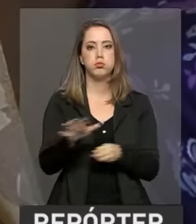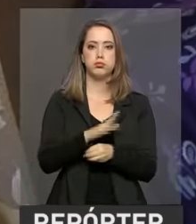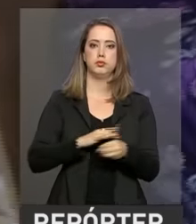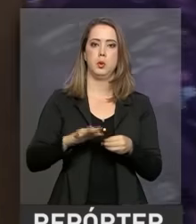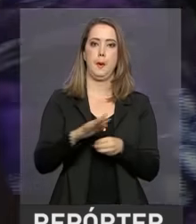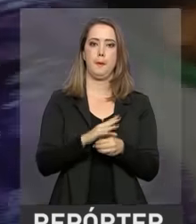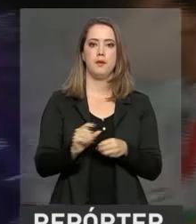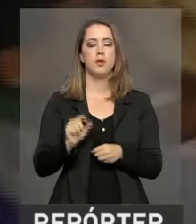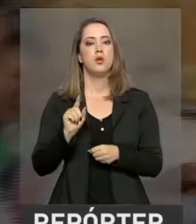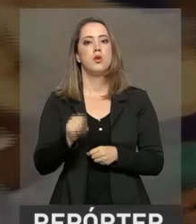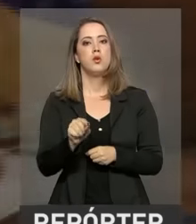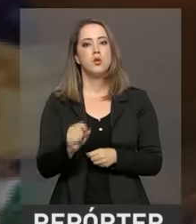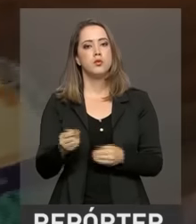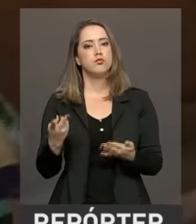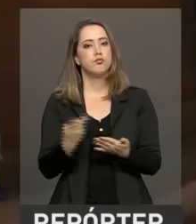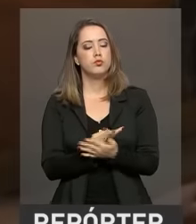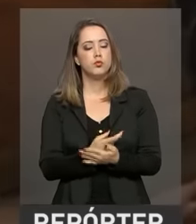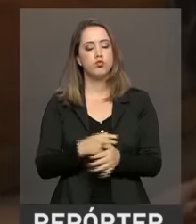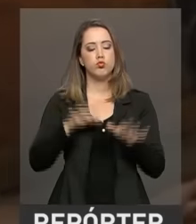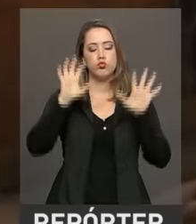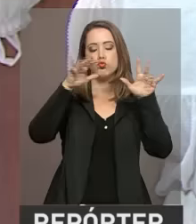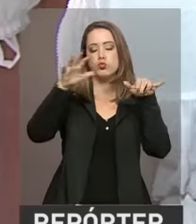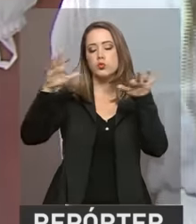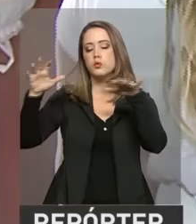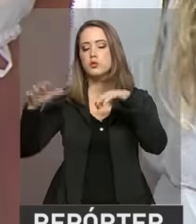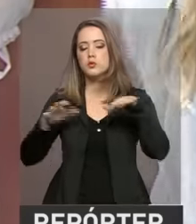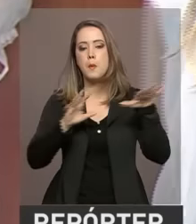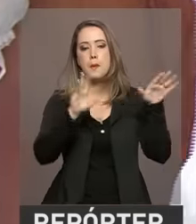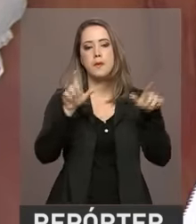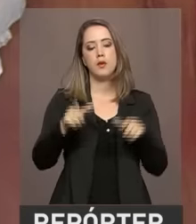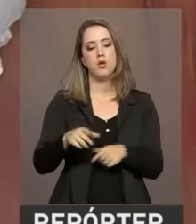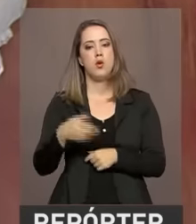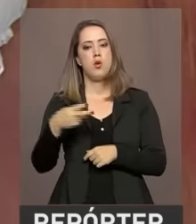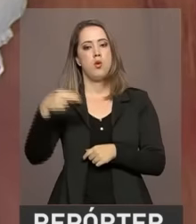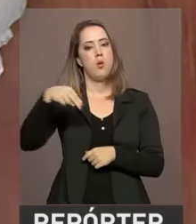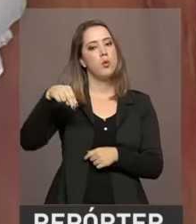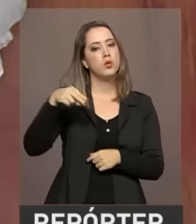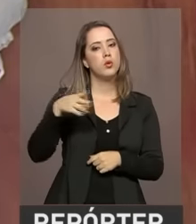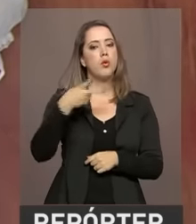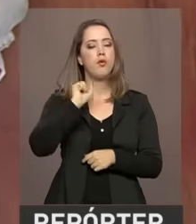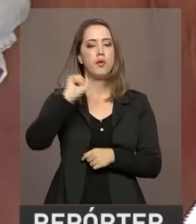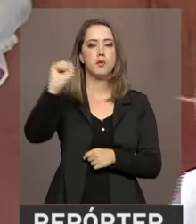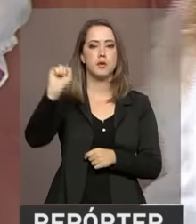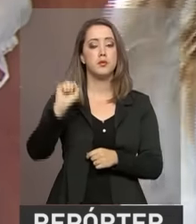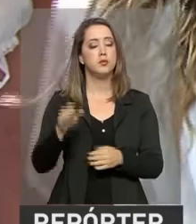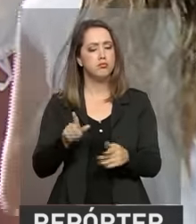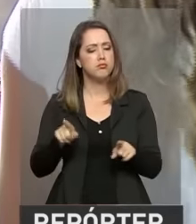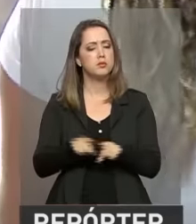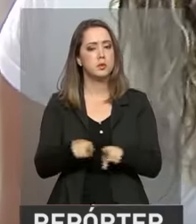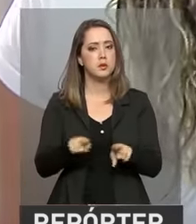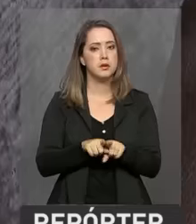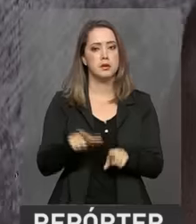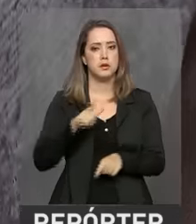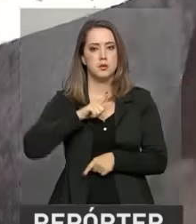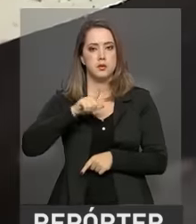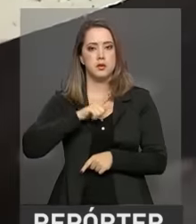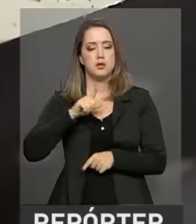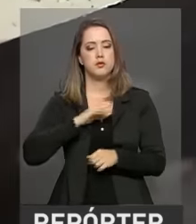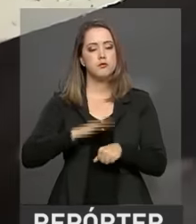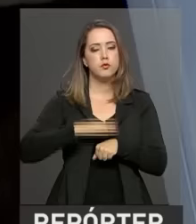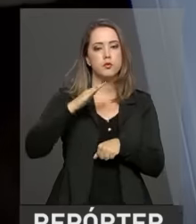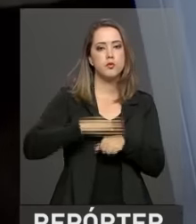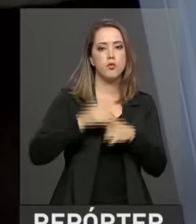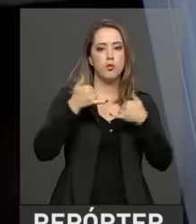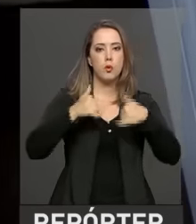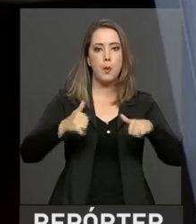hidroelétricas do país durante o último período de chuvas entre novembro e Abril Além disso houve o aumento de energia